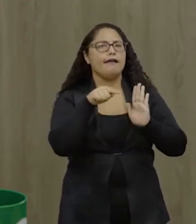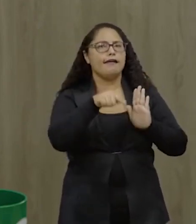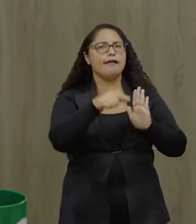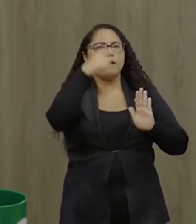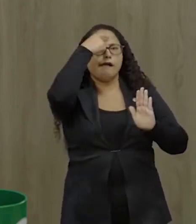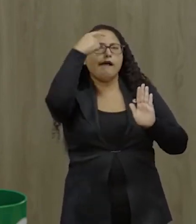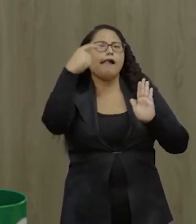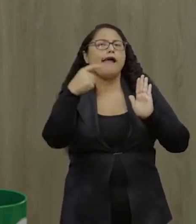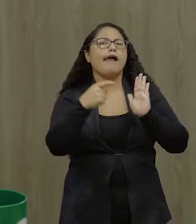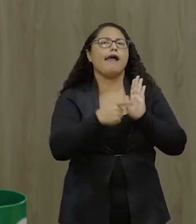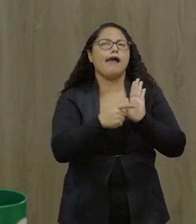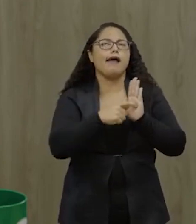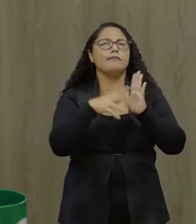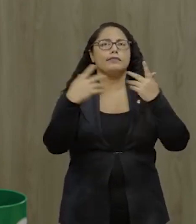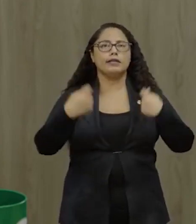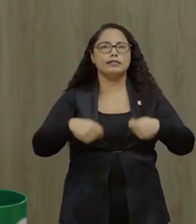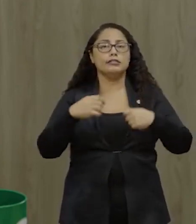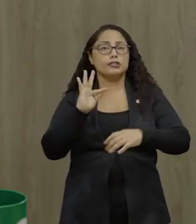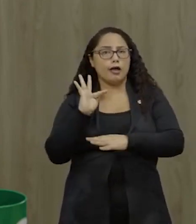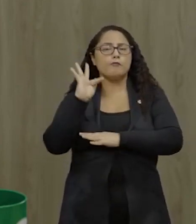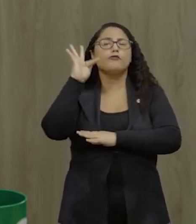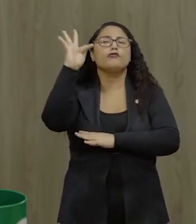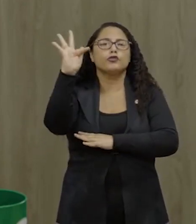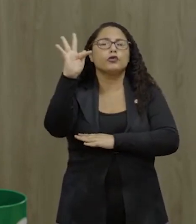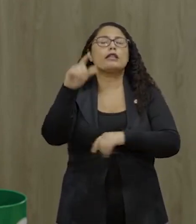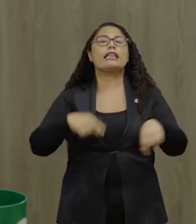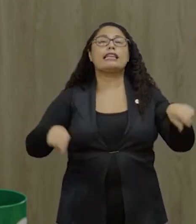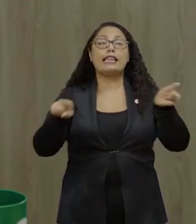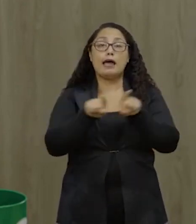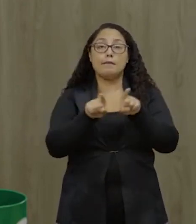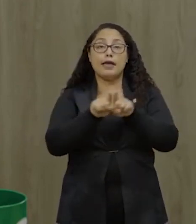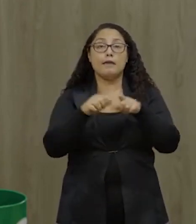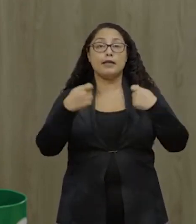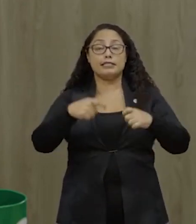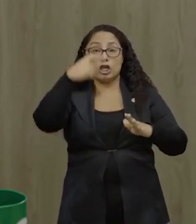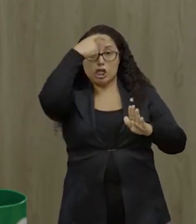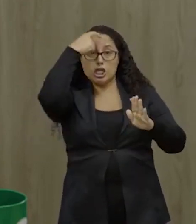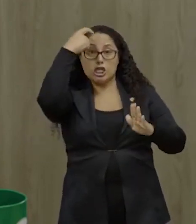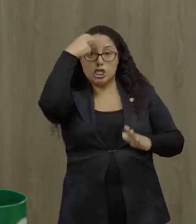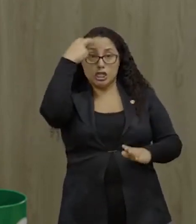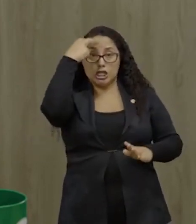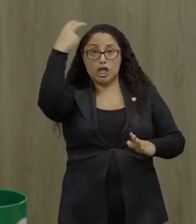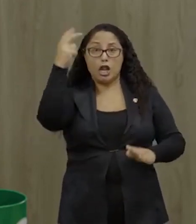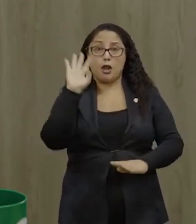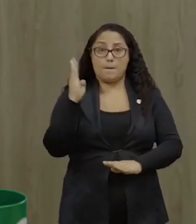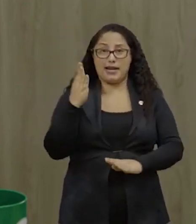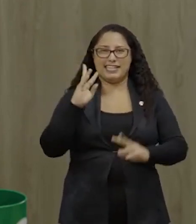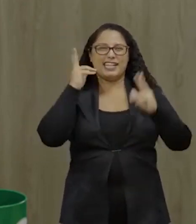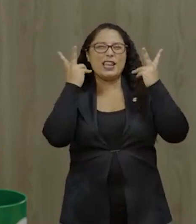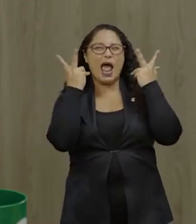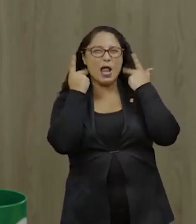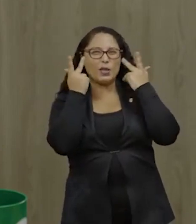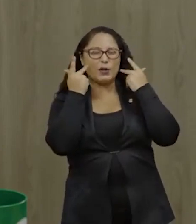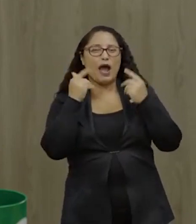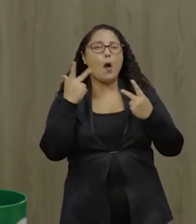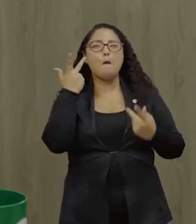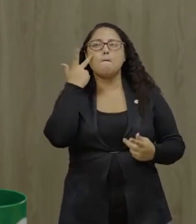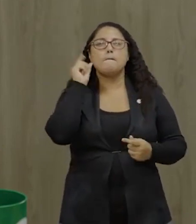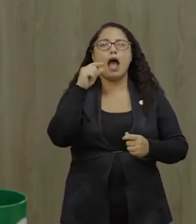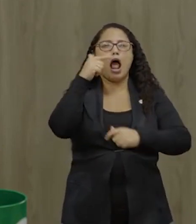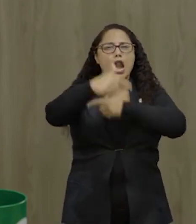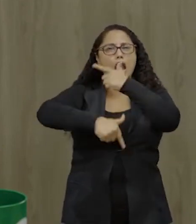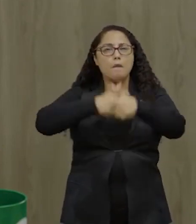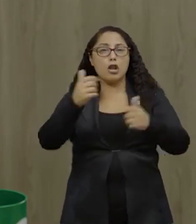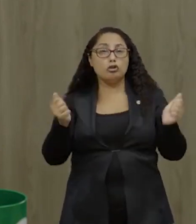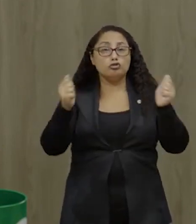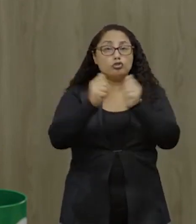inteligência artificial é necessário para o futuro, também são necessárias inteligências biológicas, naturais, para lidar